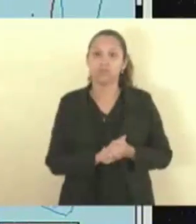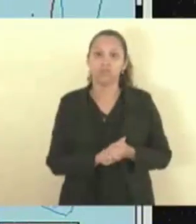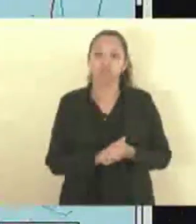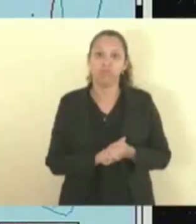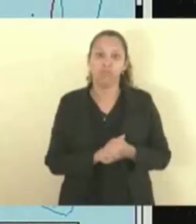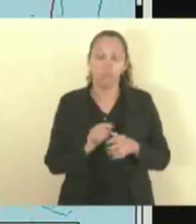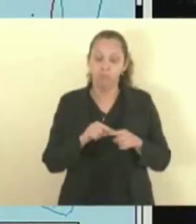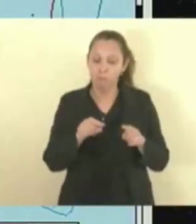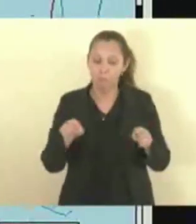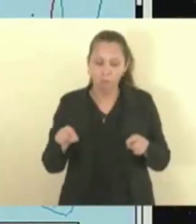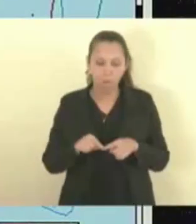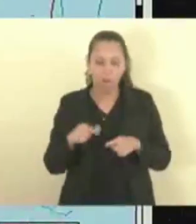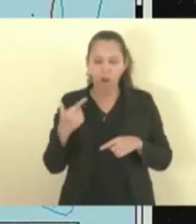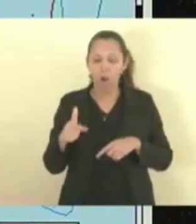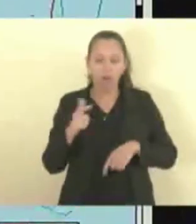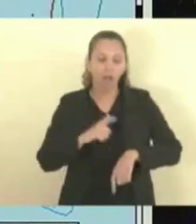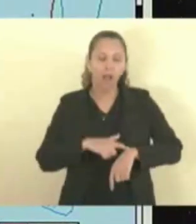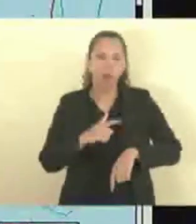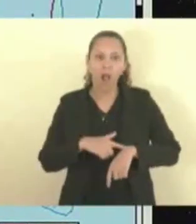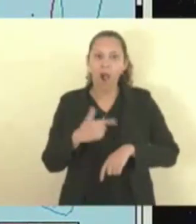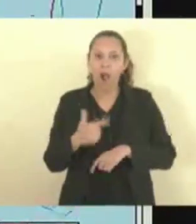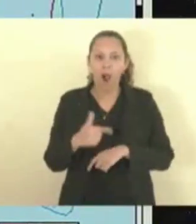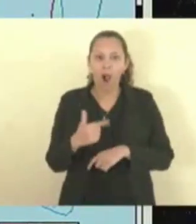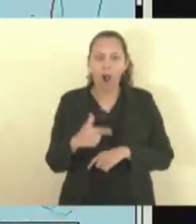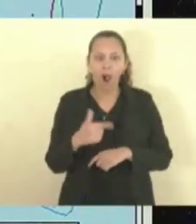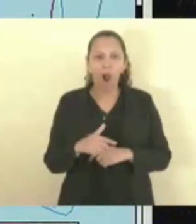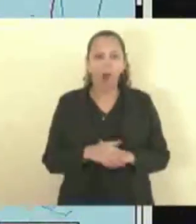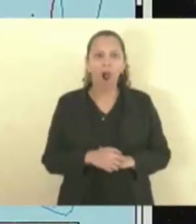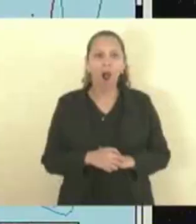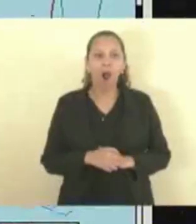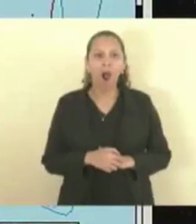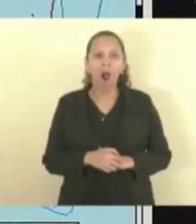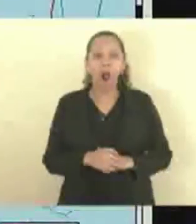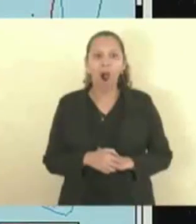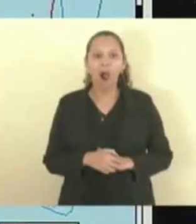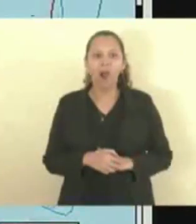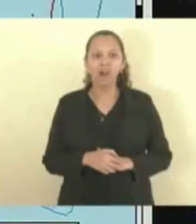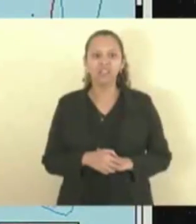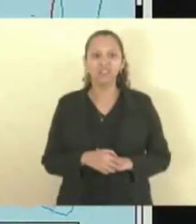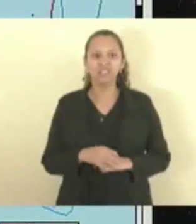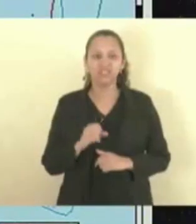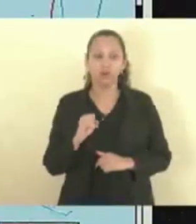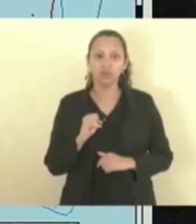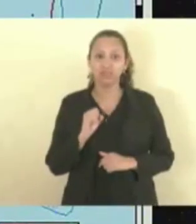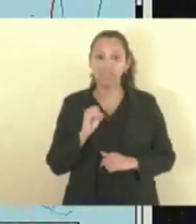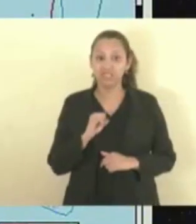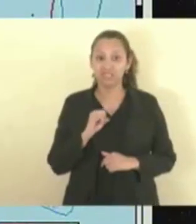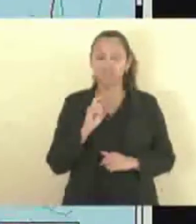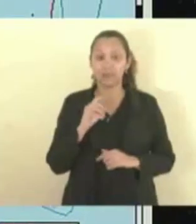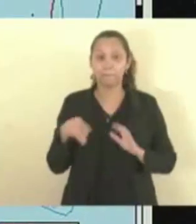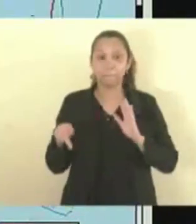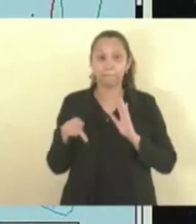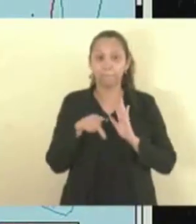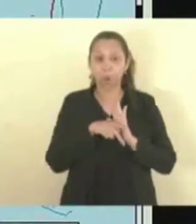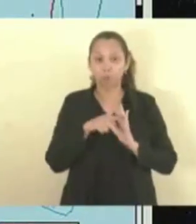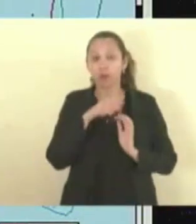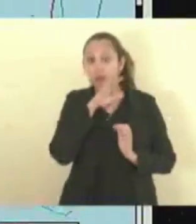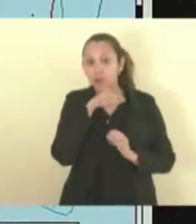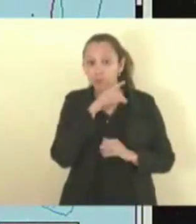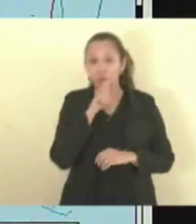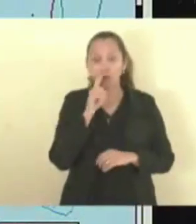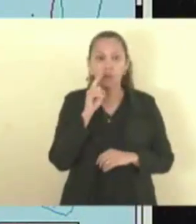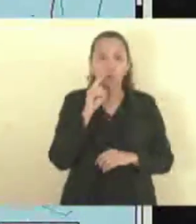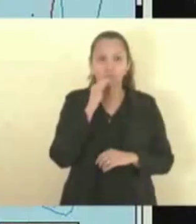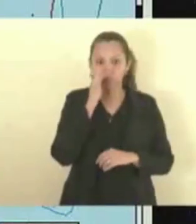se reestabelecer. E a fauna e flora de água doce acaba sendo substituída pela marinha. Quando a barra fecha, a água fica doce,